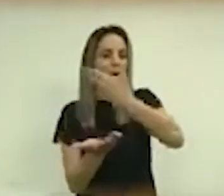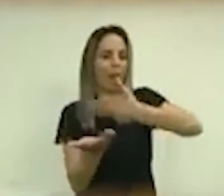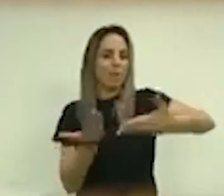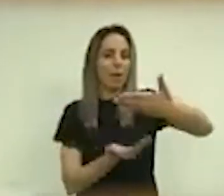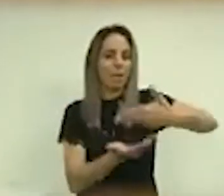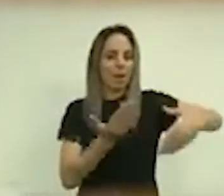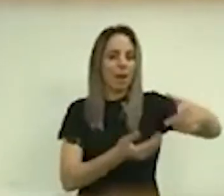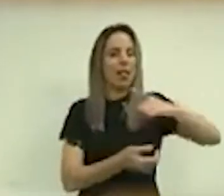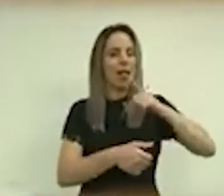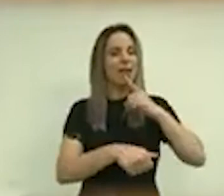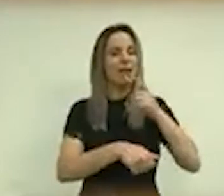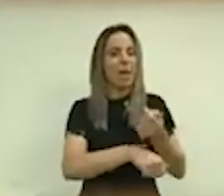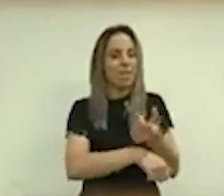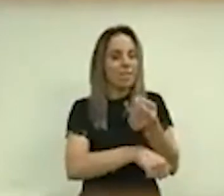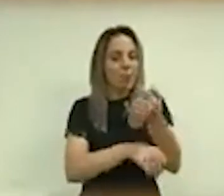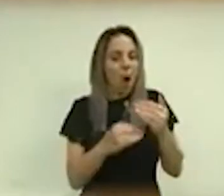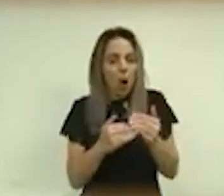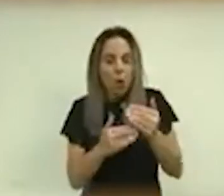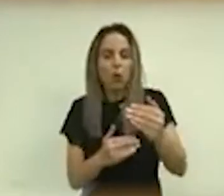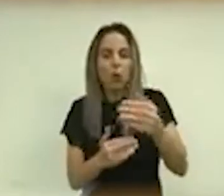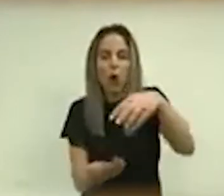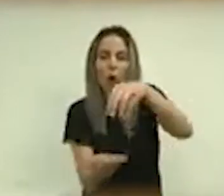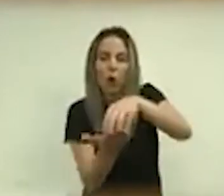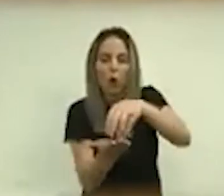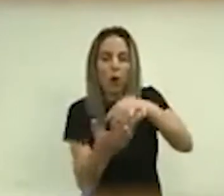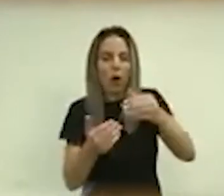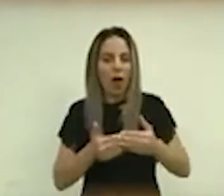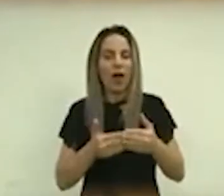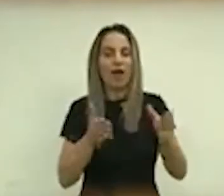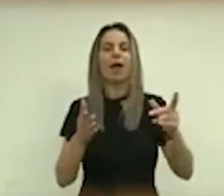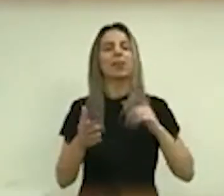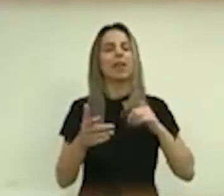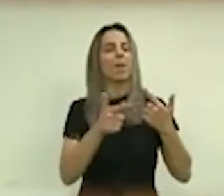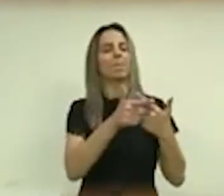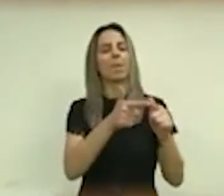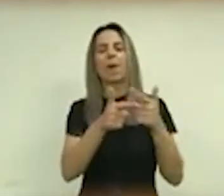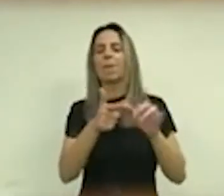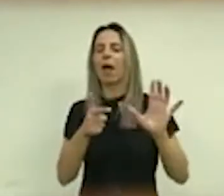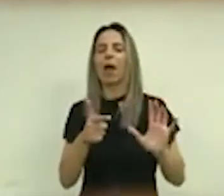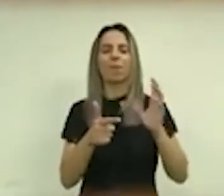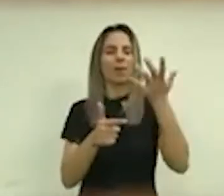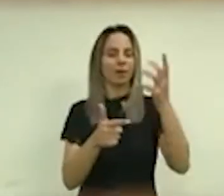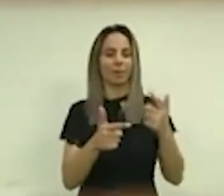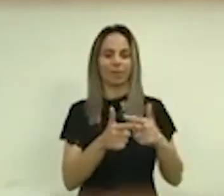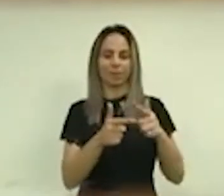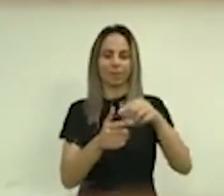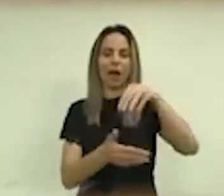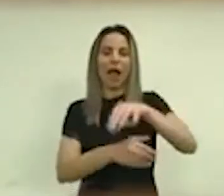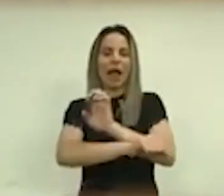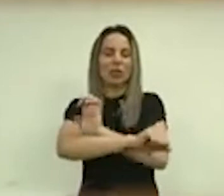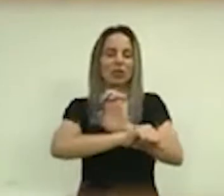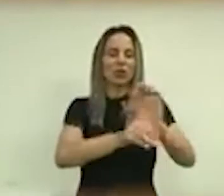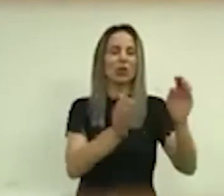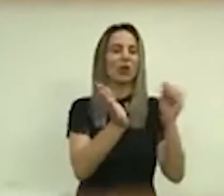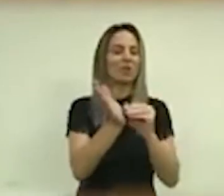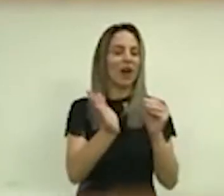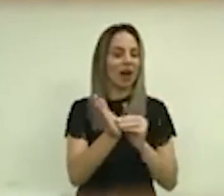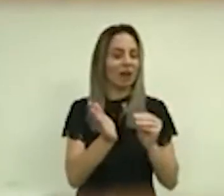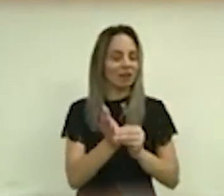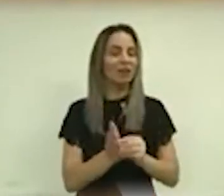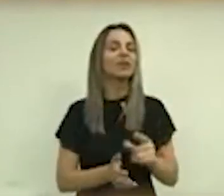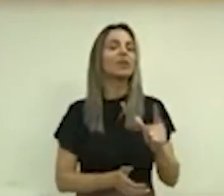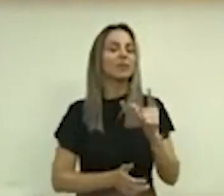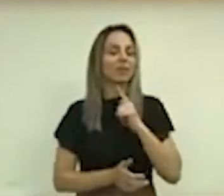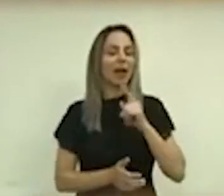que, pouco tempo após a inauguração da referida USAFA, ocorreram diversos problemas estruturais no local, havendo até mesmo